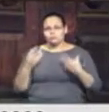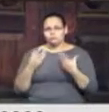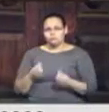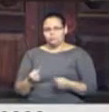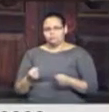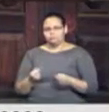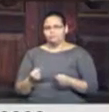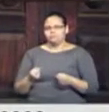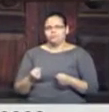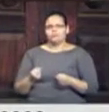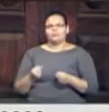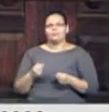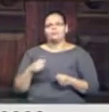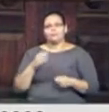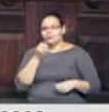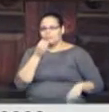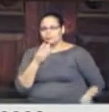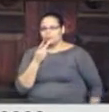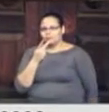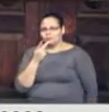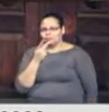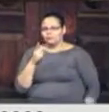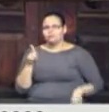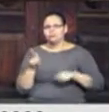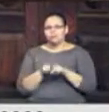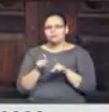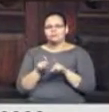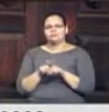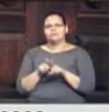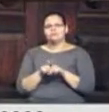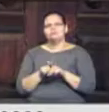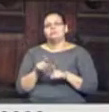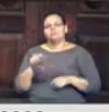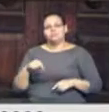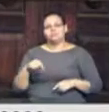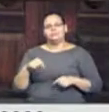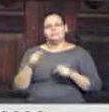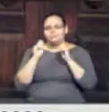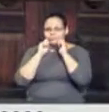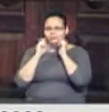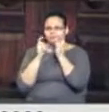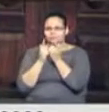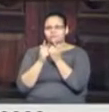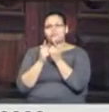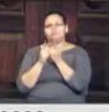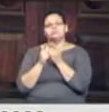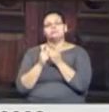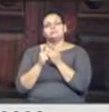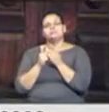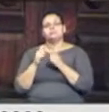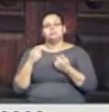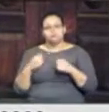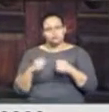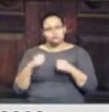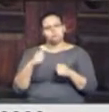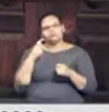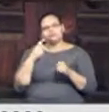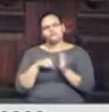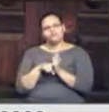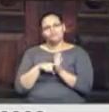aprovaram recentemente, é bom que se diga que também isso passou aqui pela Casa, isso tem que ser